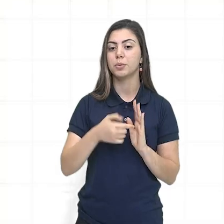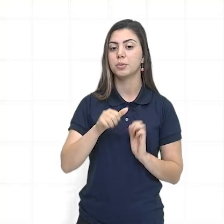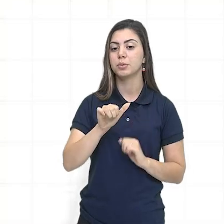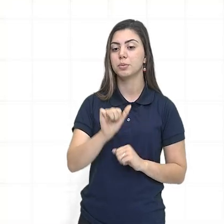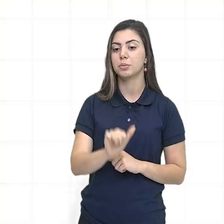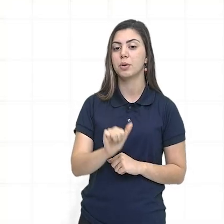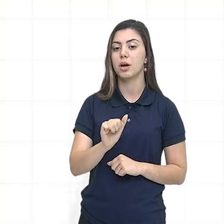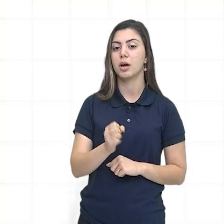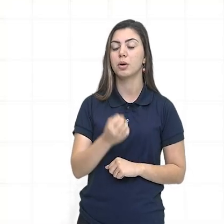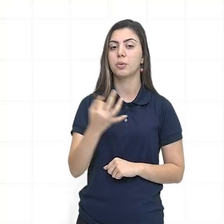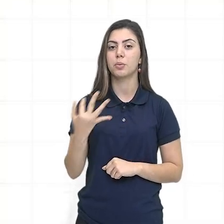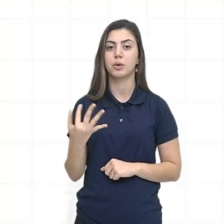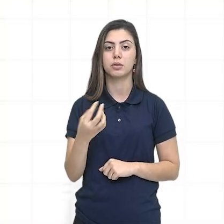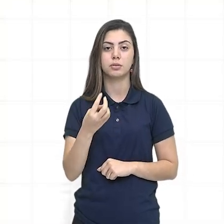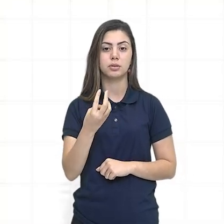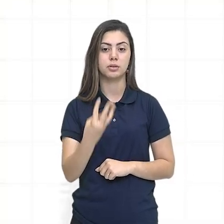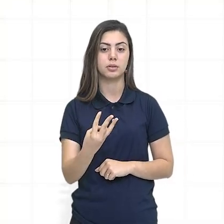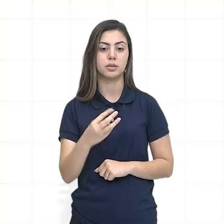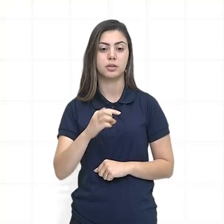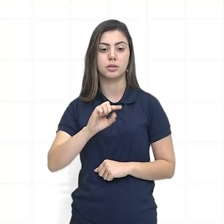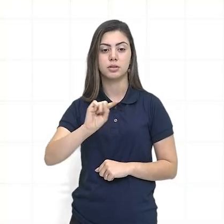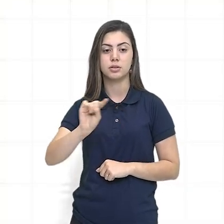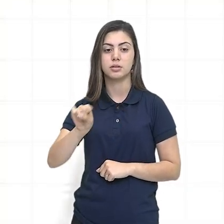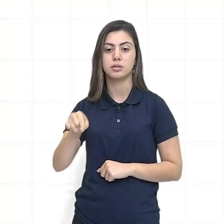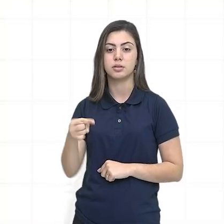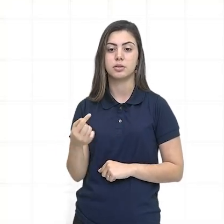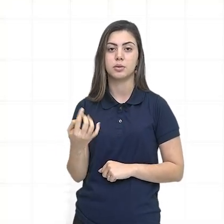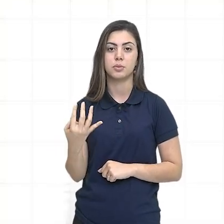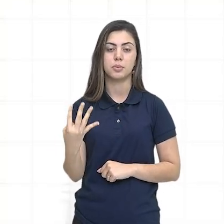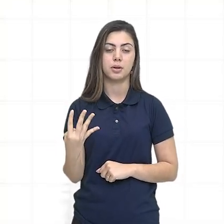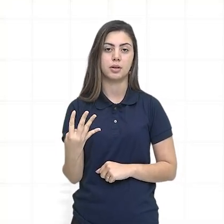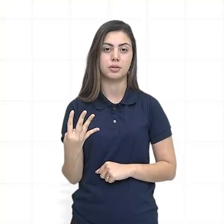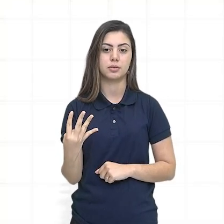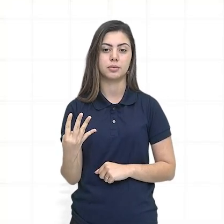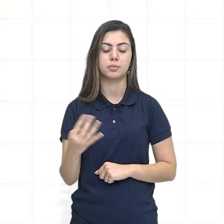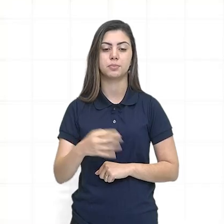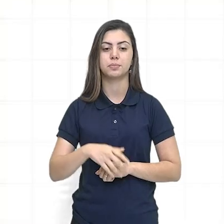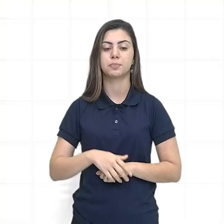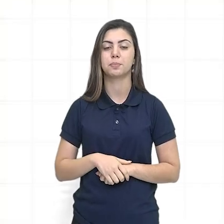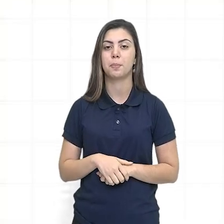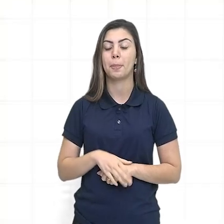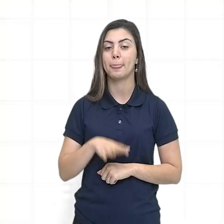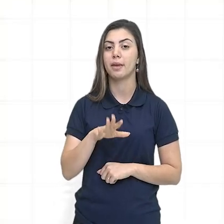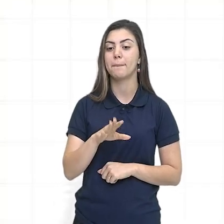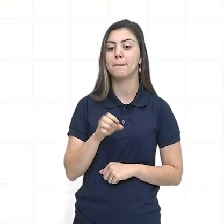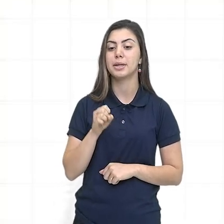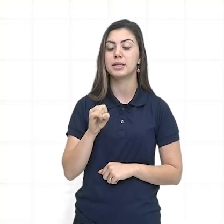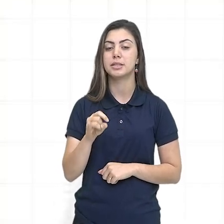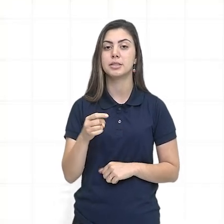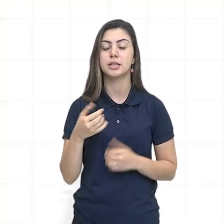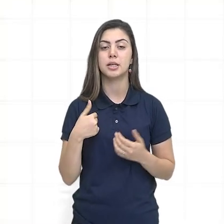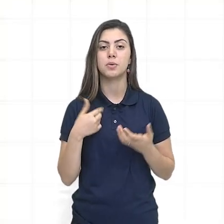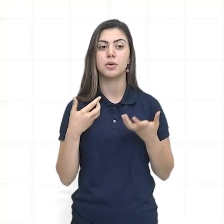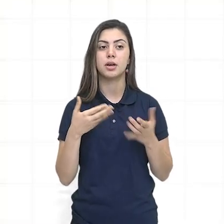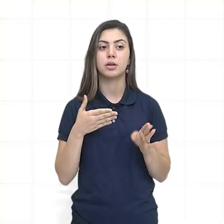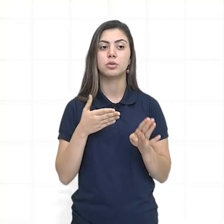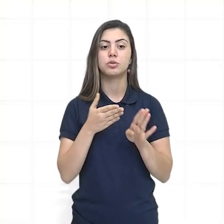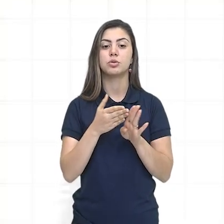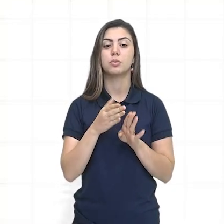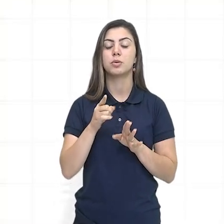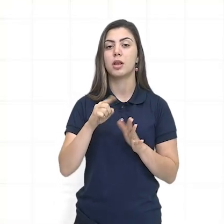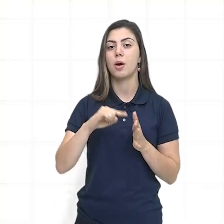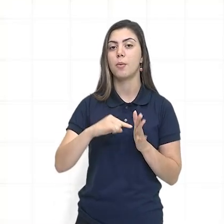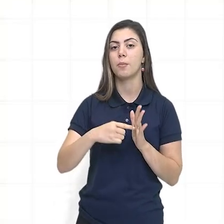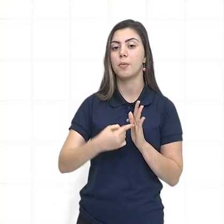é 3 e 4. Se nós quisermos saber o ponto B agora,